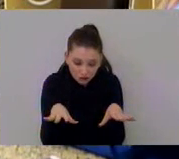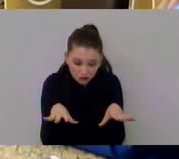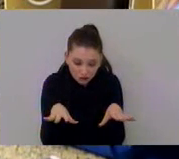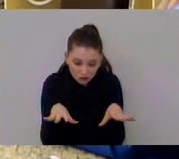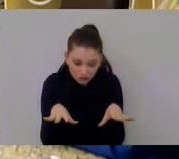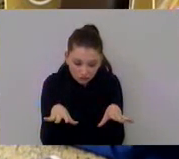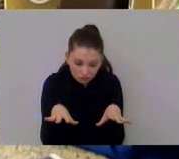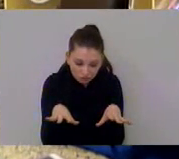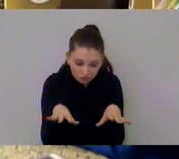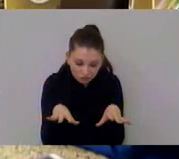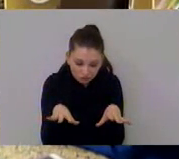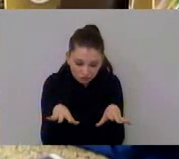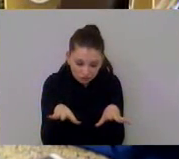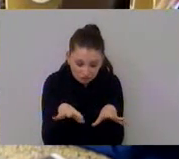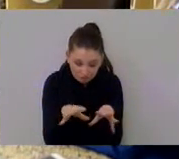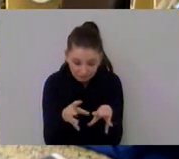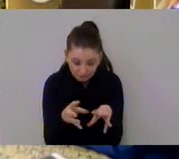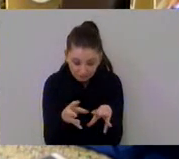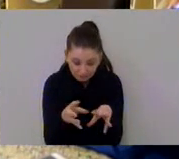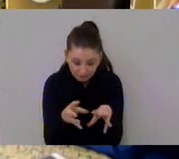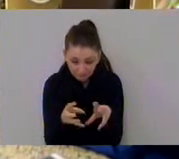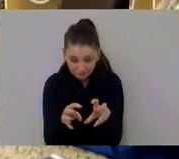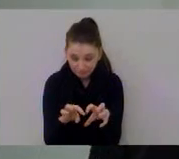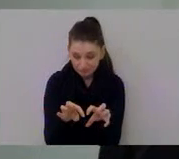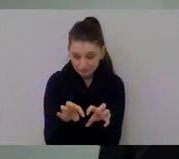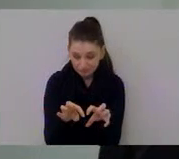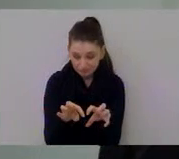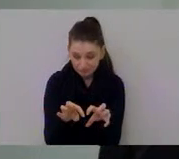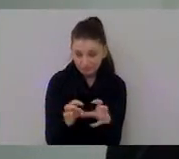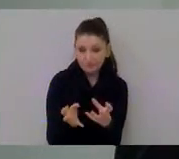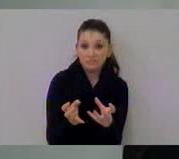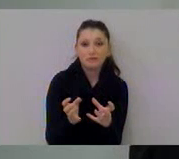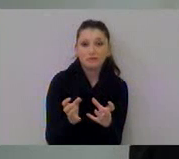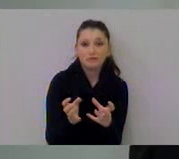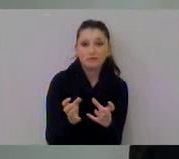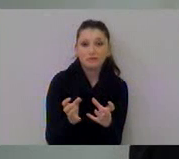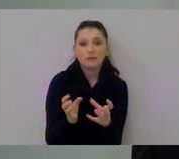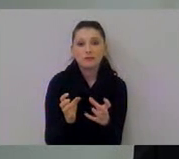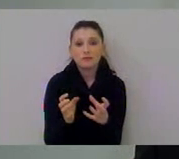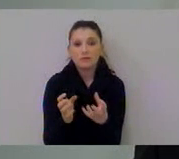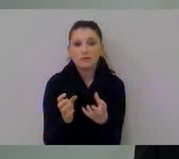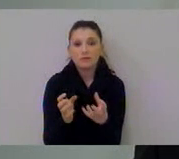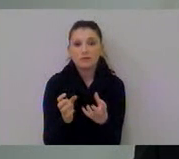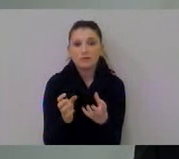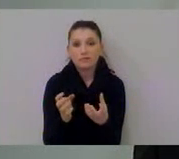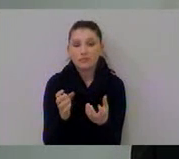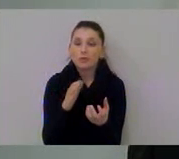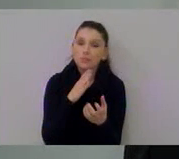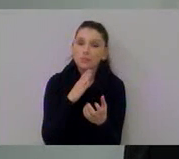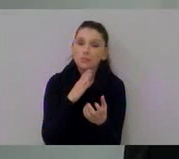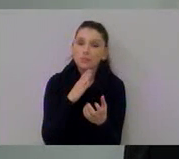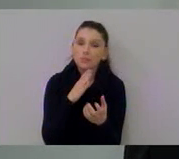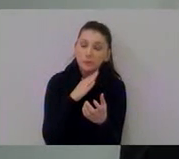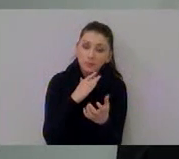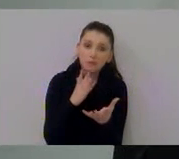lá fazendo. A nossa estrutura realmente